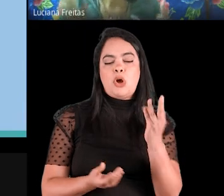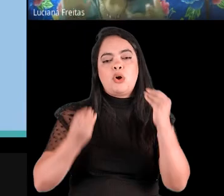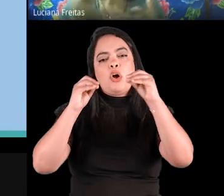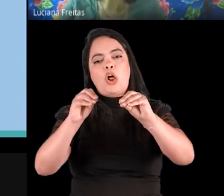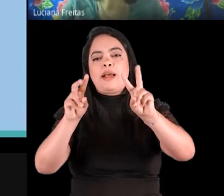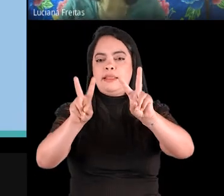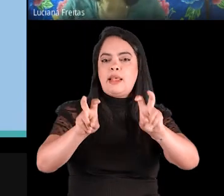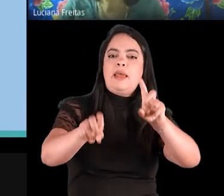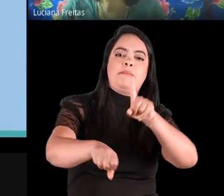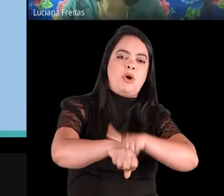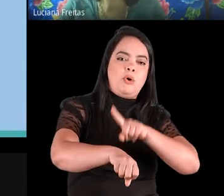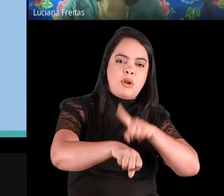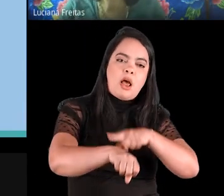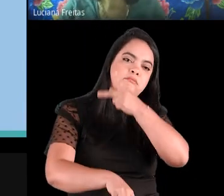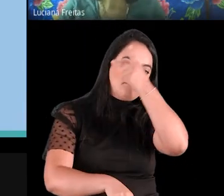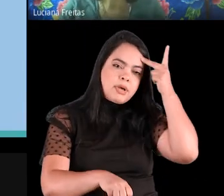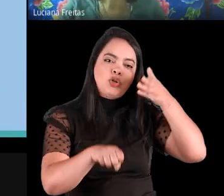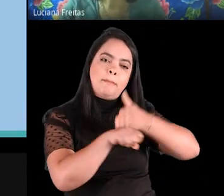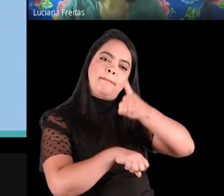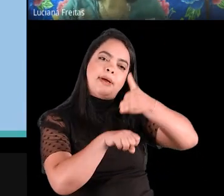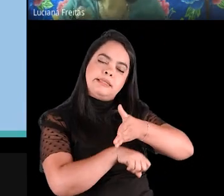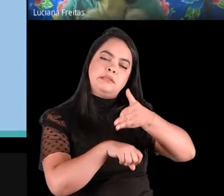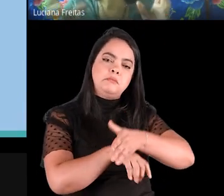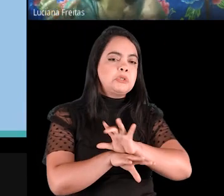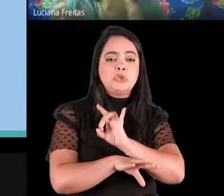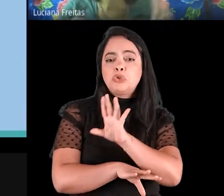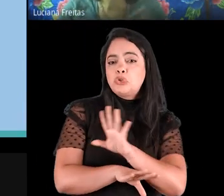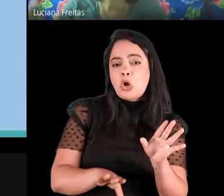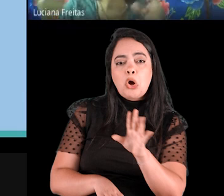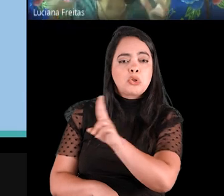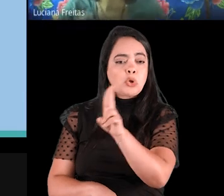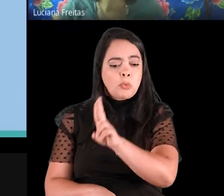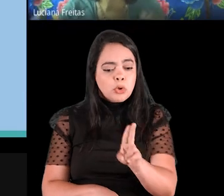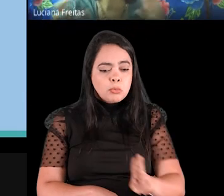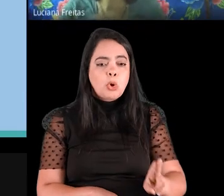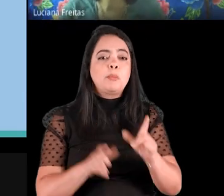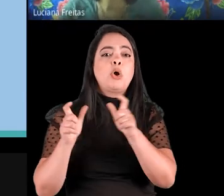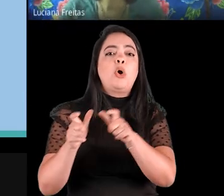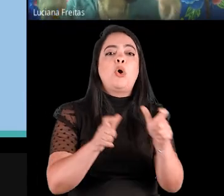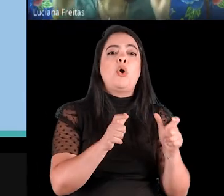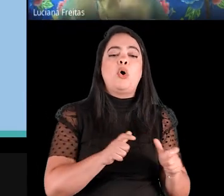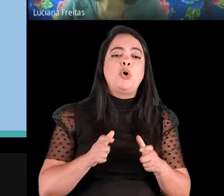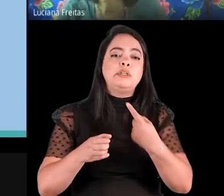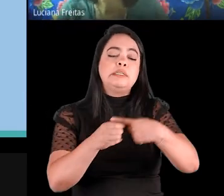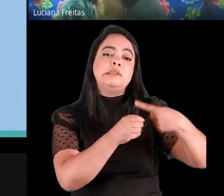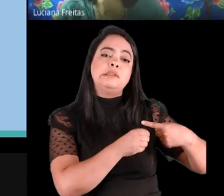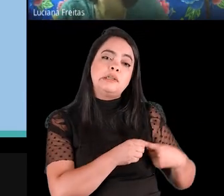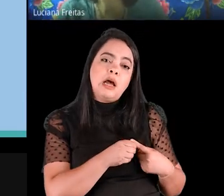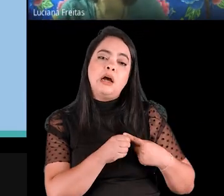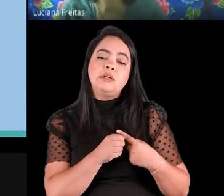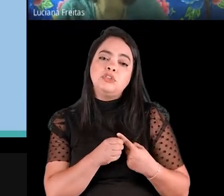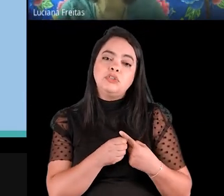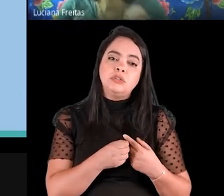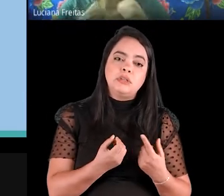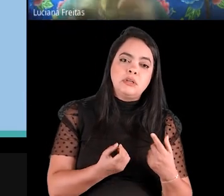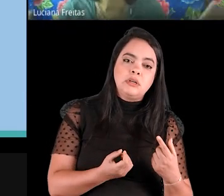horário, fala dos participantes, né, de cada um, nome, de onde que eles são, instituição, se tem parceiro que